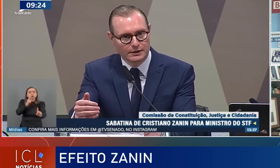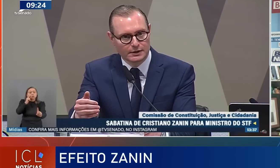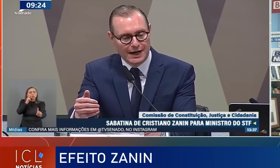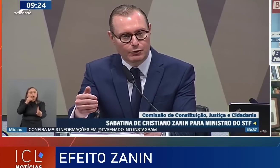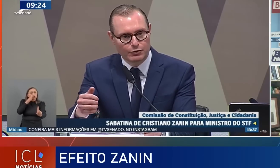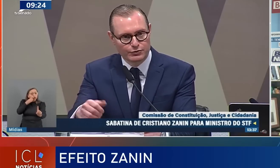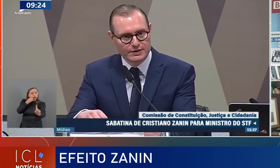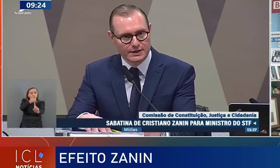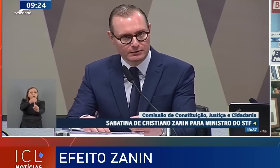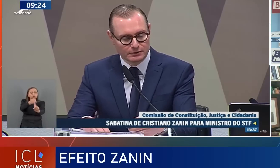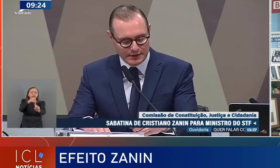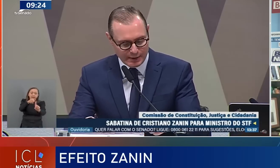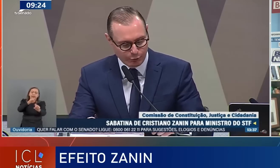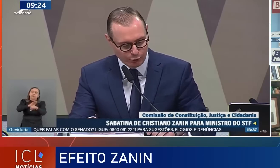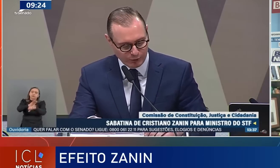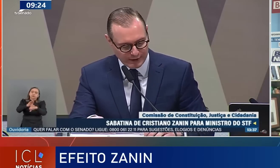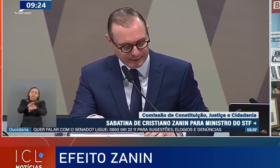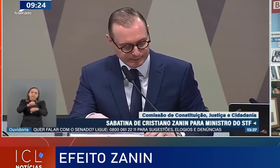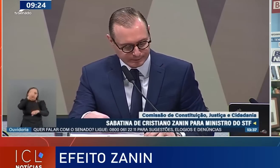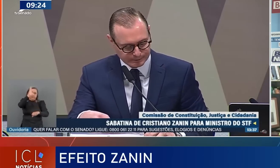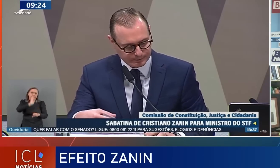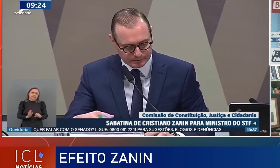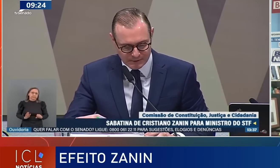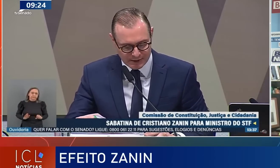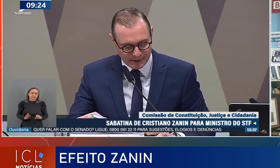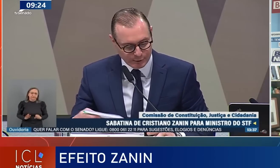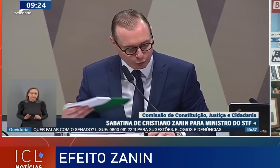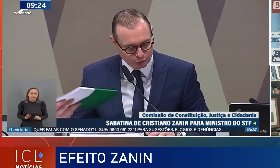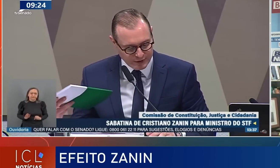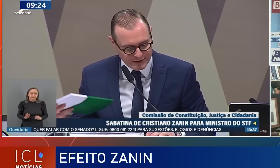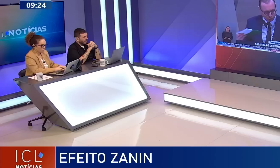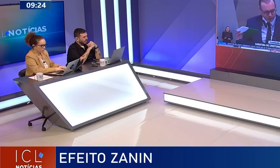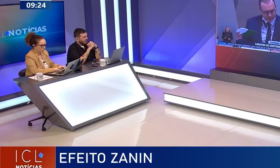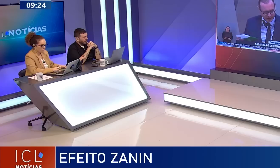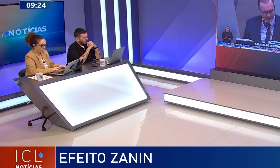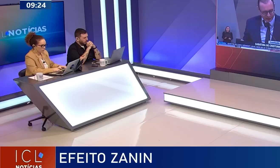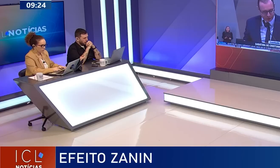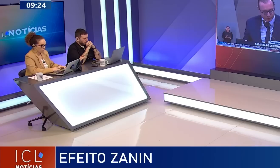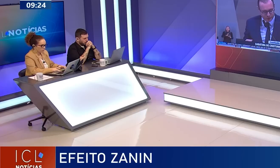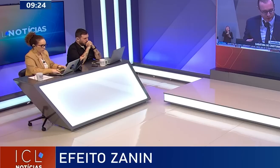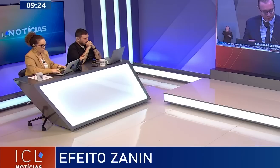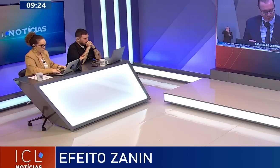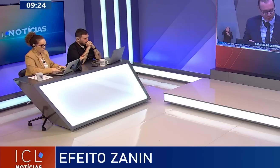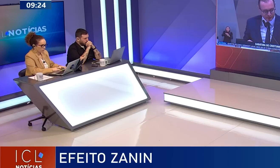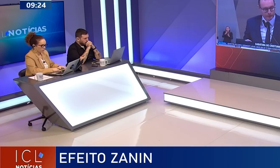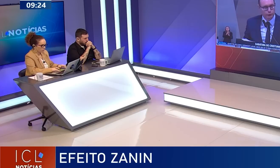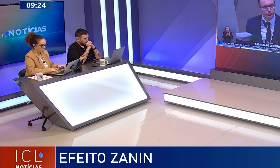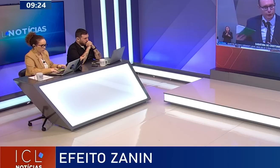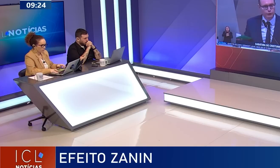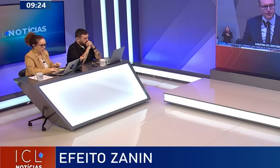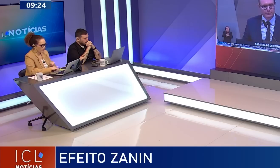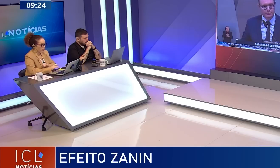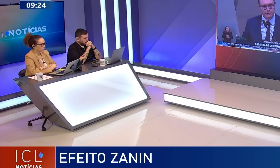falar sobre essas grandes questões da República Brasileira. Né? A